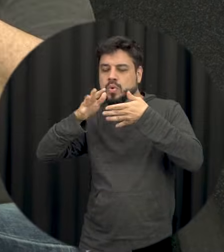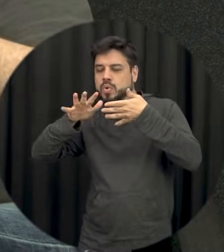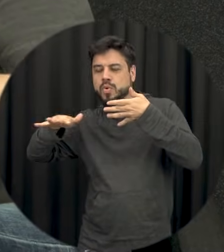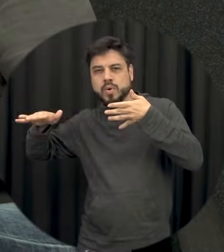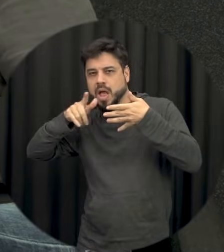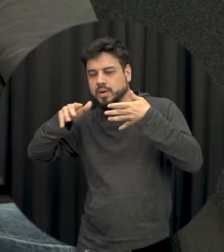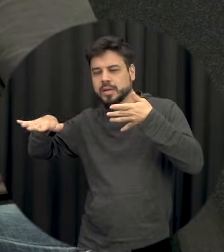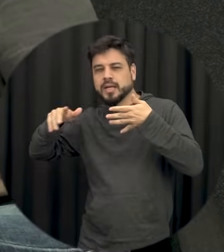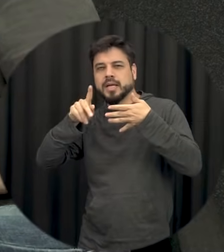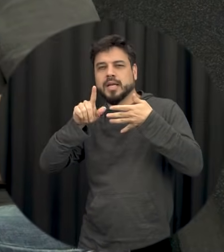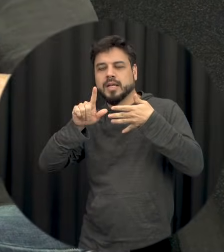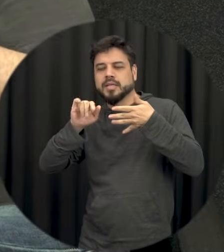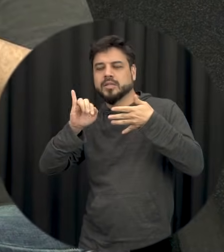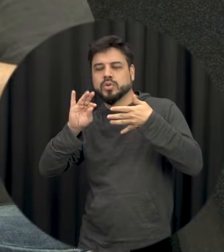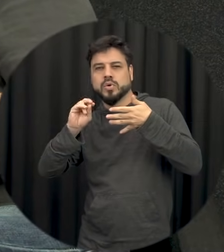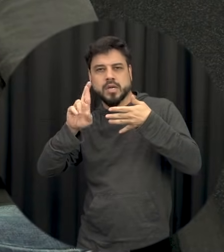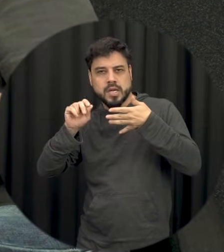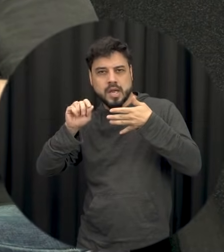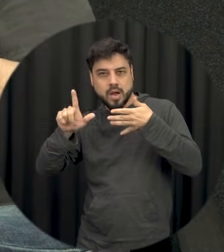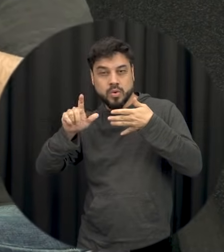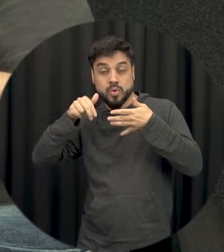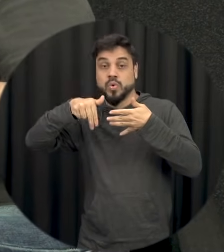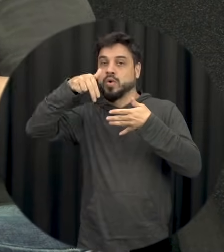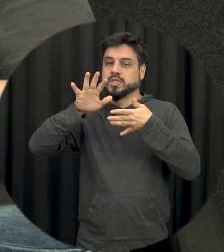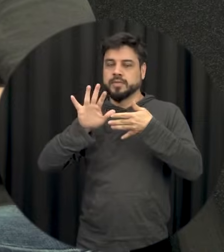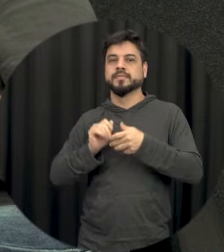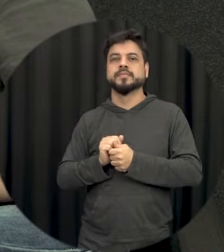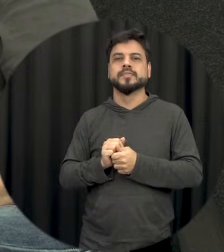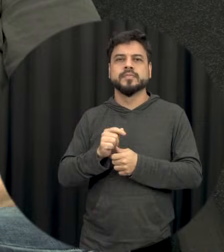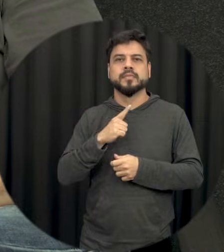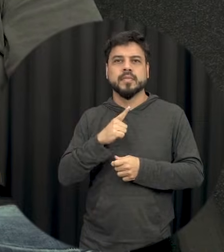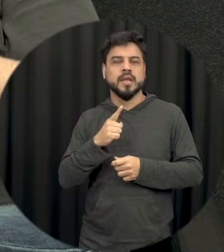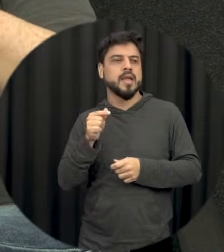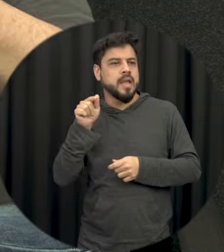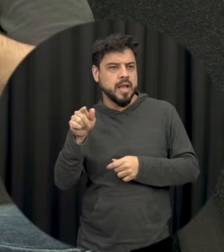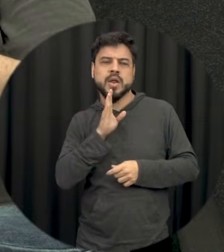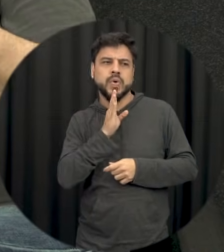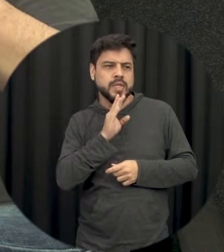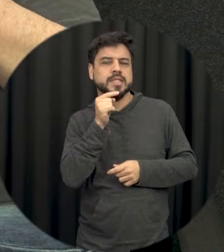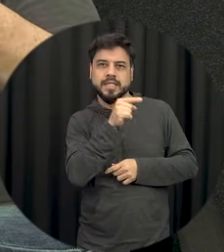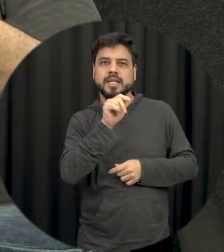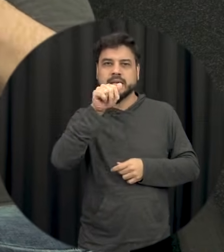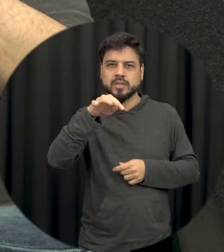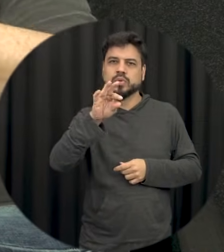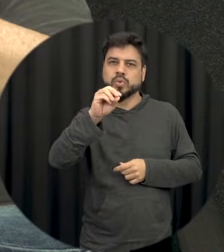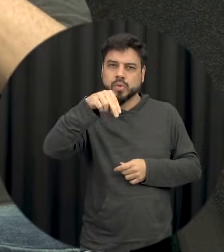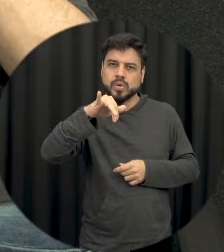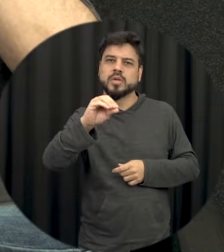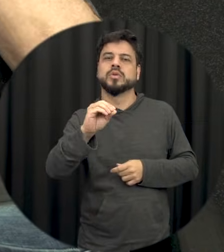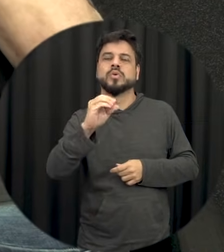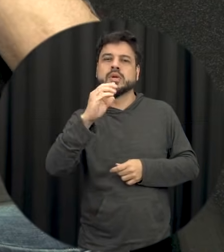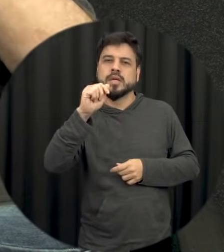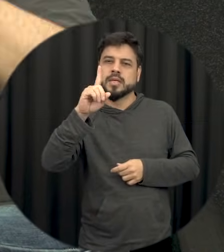e que foi muito próxima do Antônio Cândido, da mulher do Antônio Cândido, colegas de universidade, depois foram colegas como alunos, depois colegas